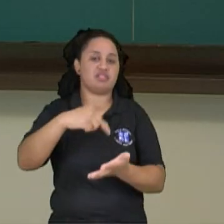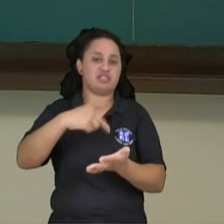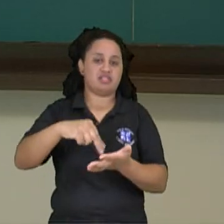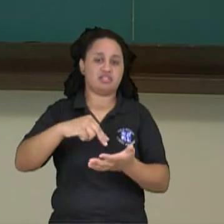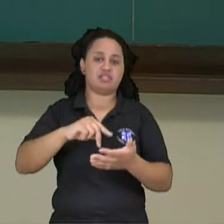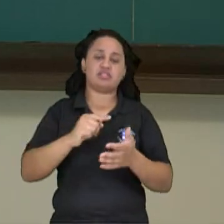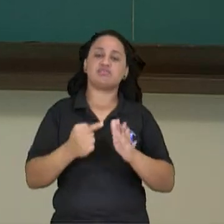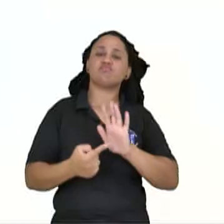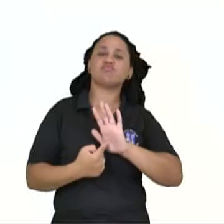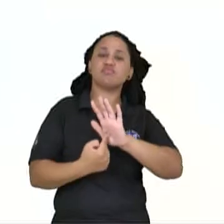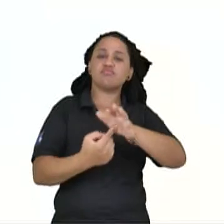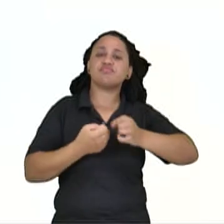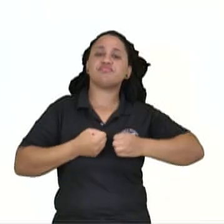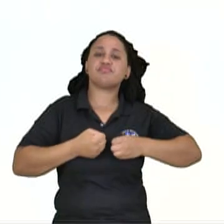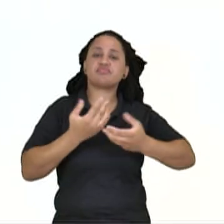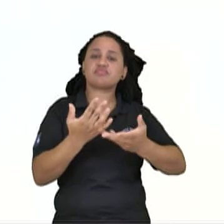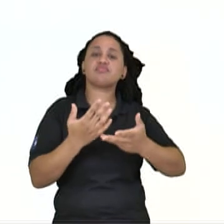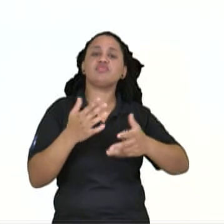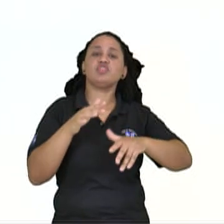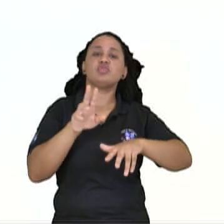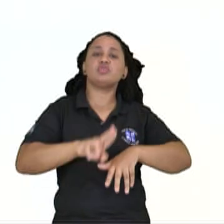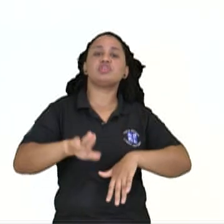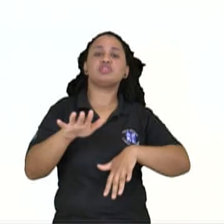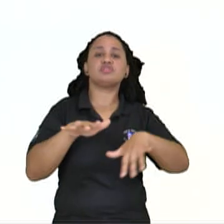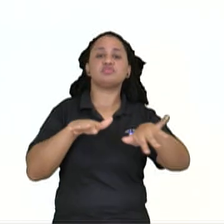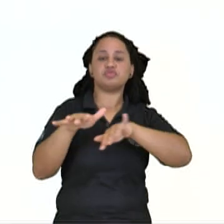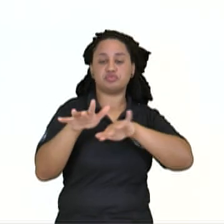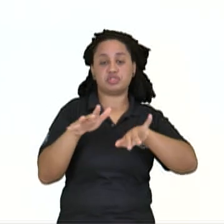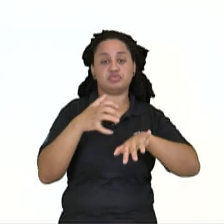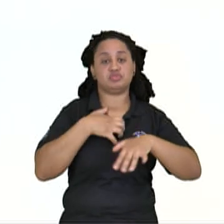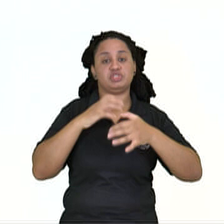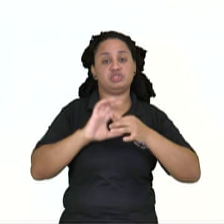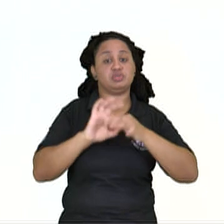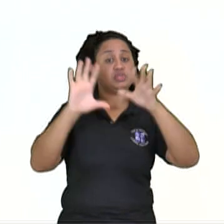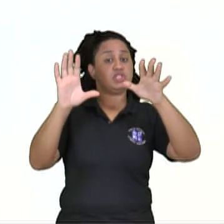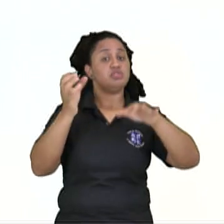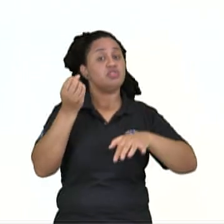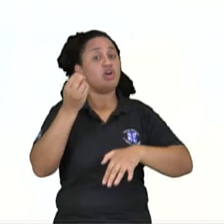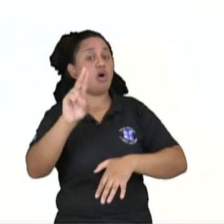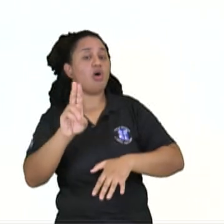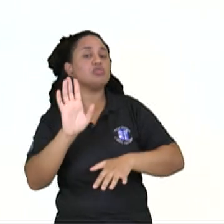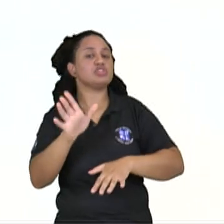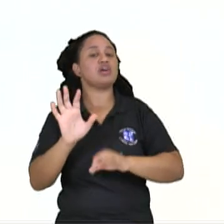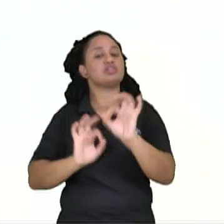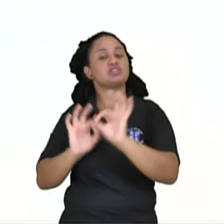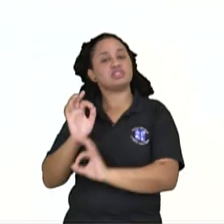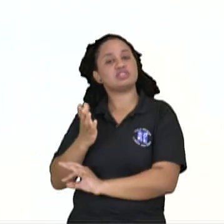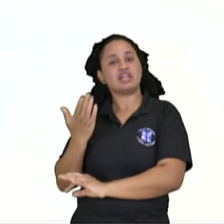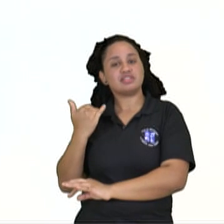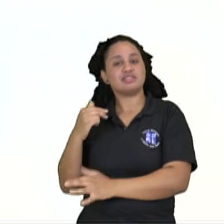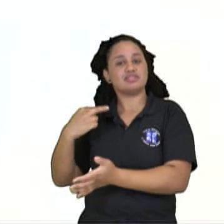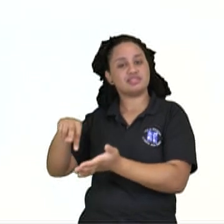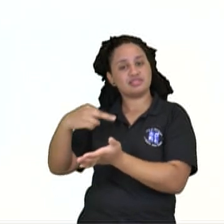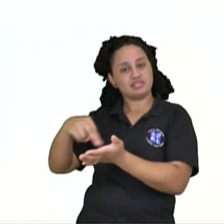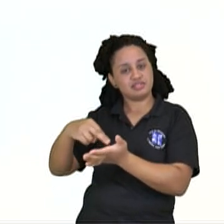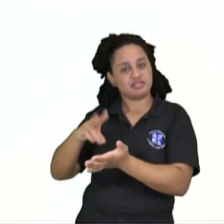se expressa a partir do movimento de forma livre ou coreografada, como eu já falei,